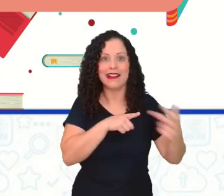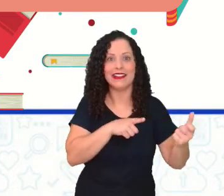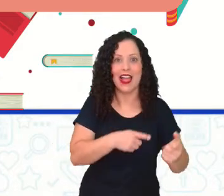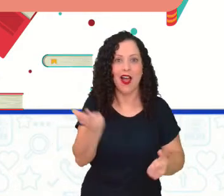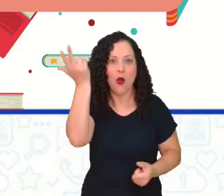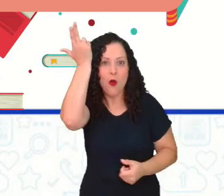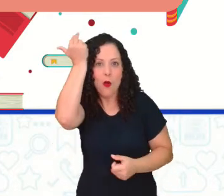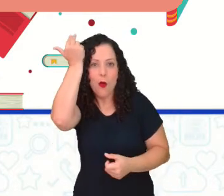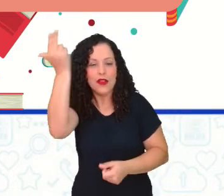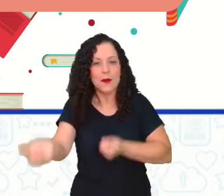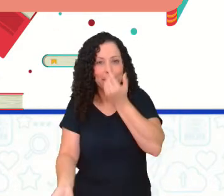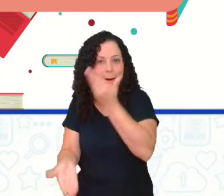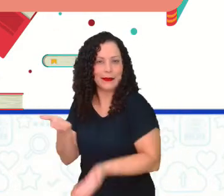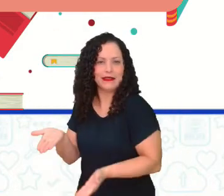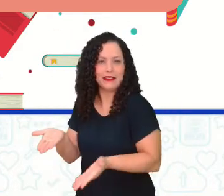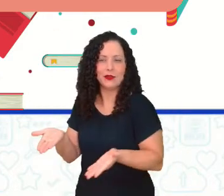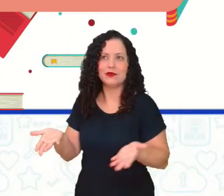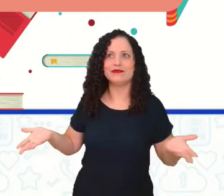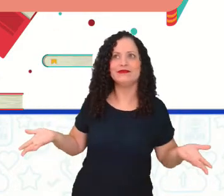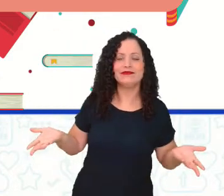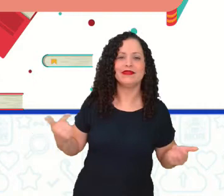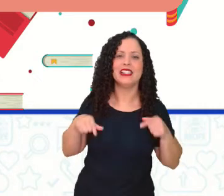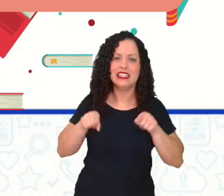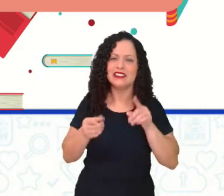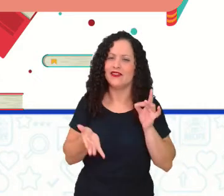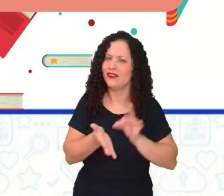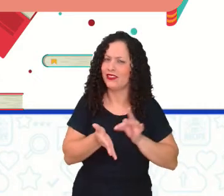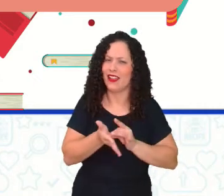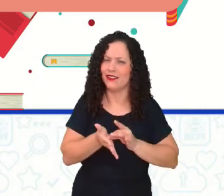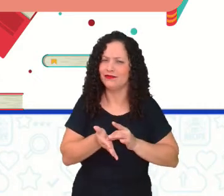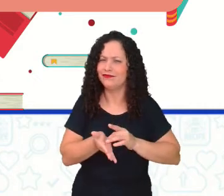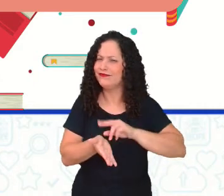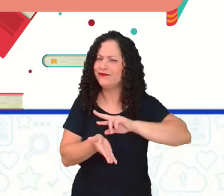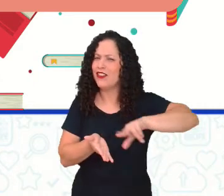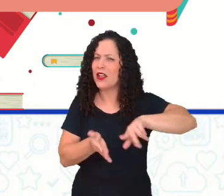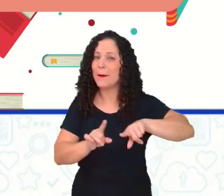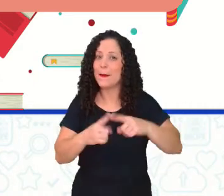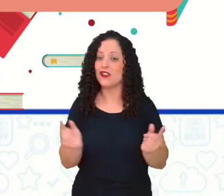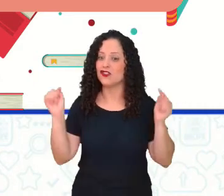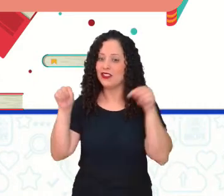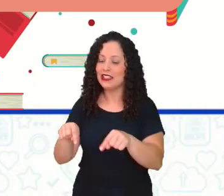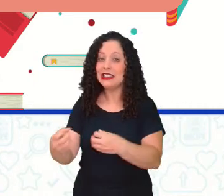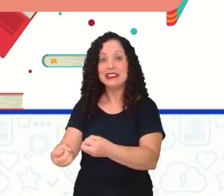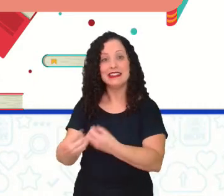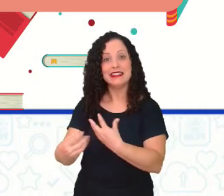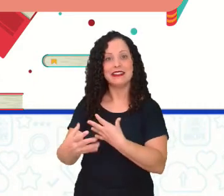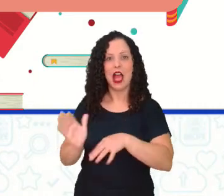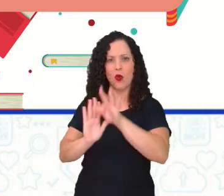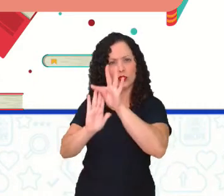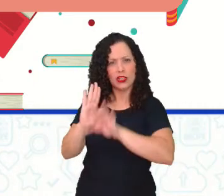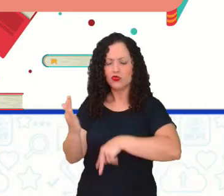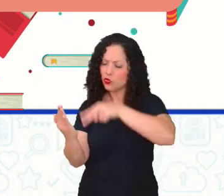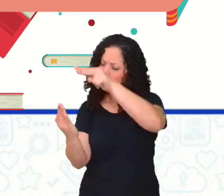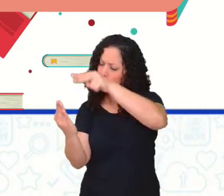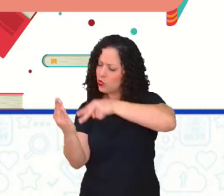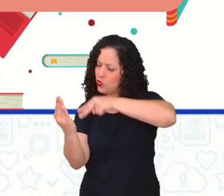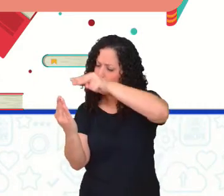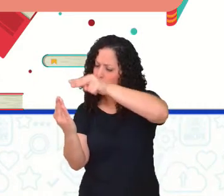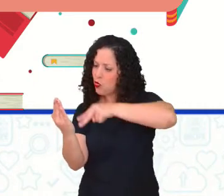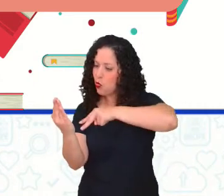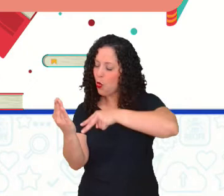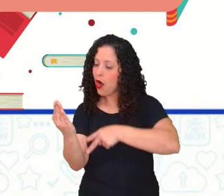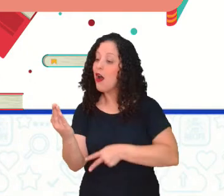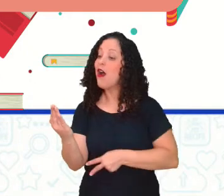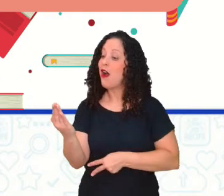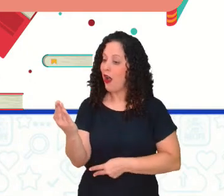a gente consegue tirar disso alguma coisa para levar para a nossa vida, é porque o texto literário ele tem também essa capacidade de conversar com